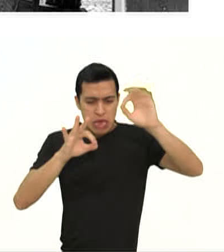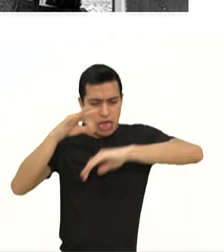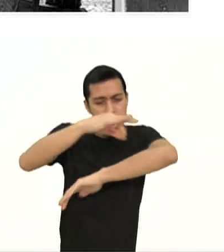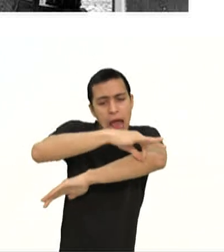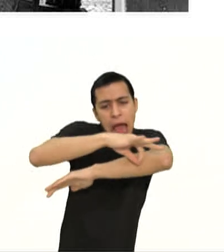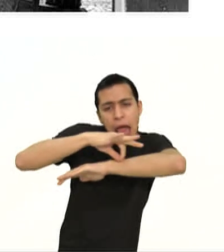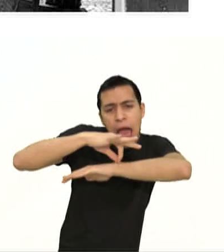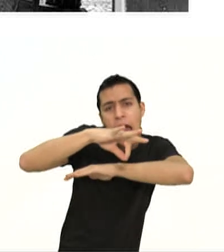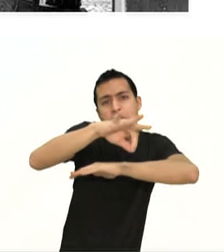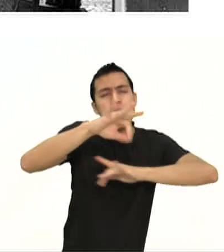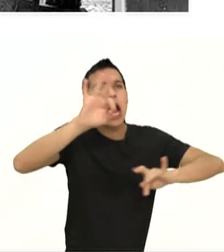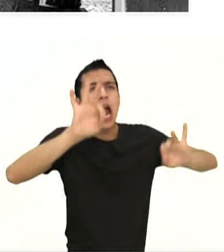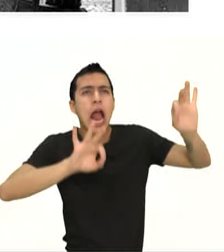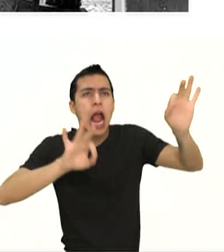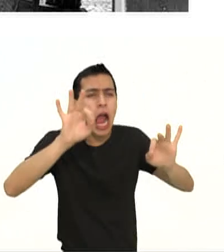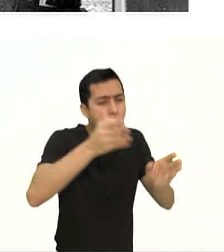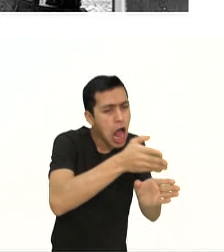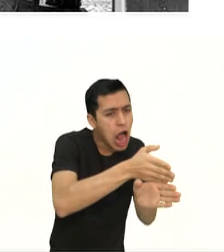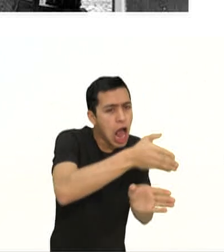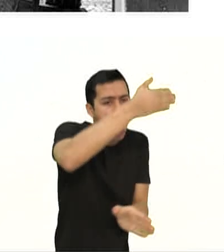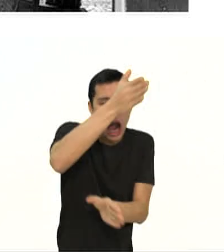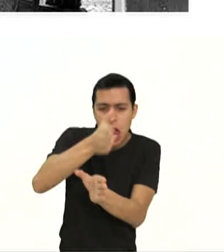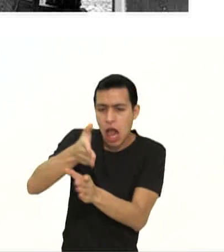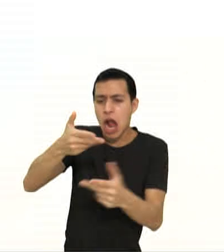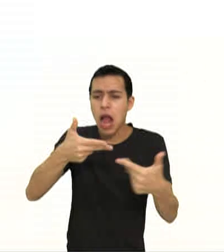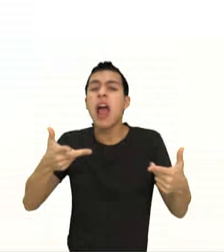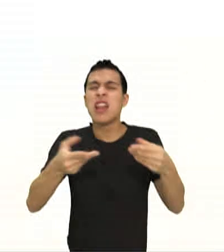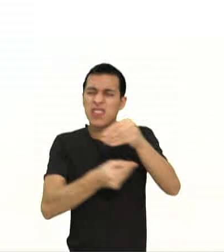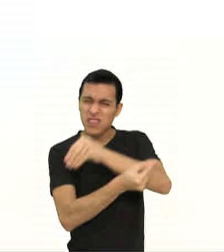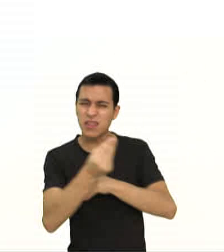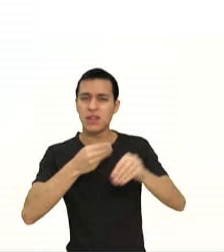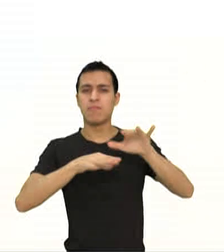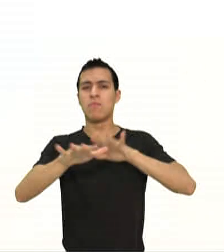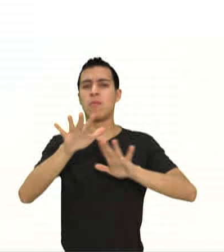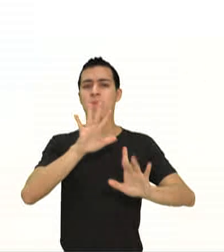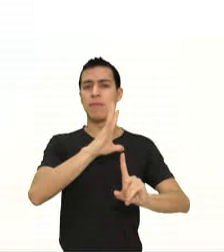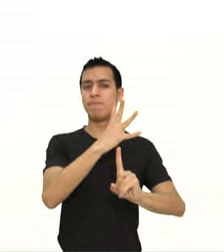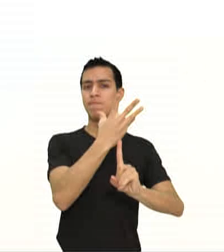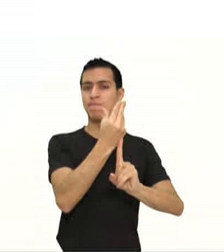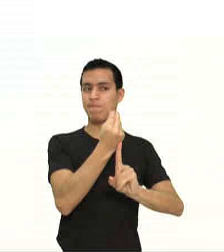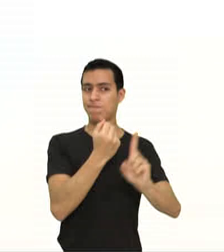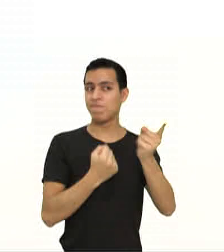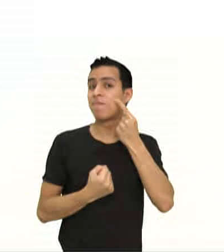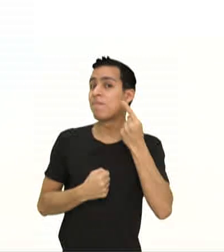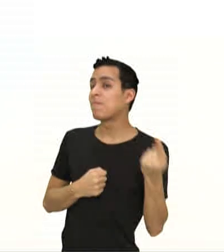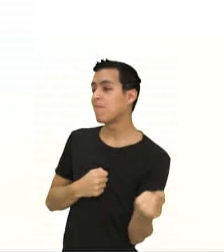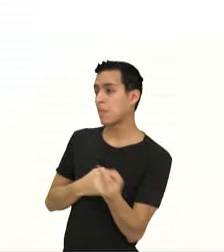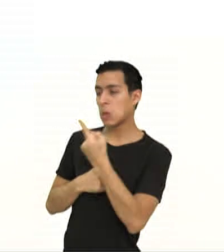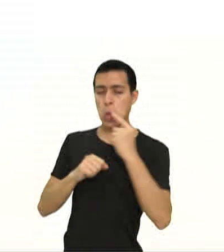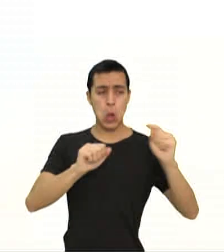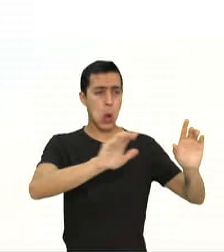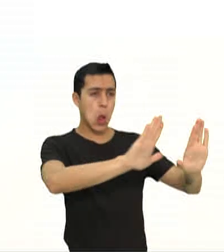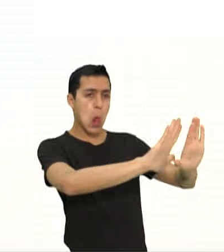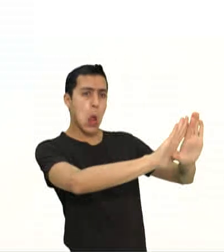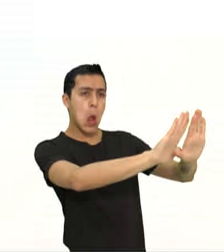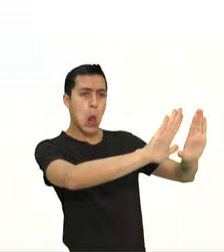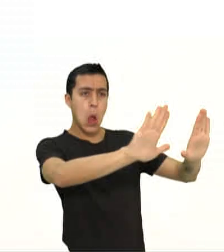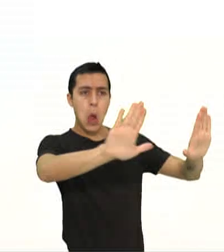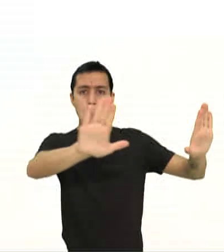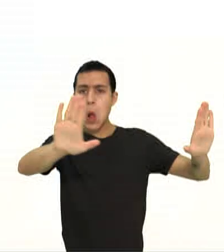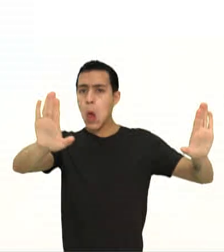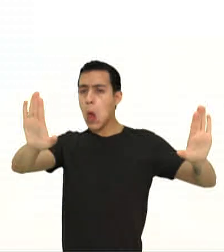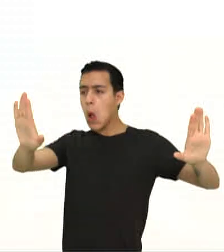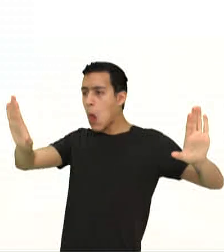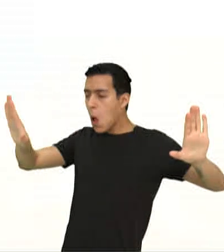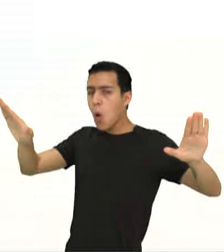ele participa do movimento artístico. Então aqui para vocês, né, a grande obra do O'Gorman,